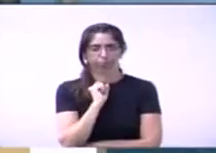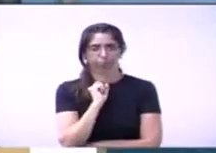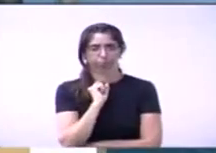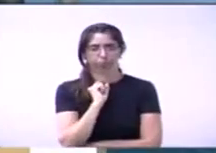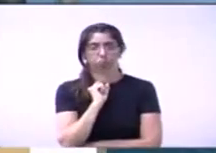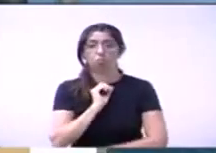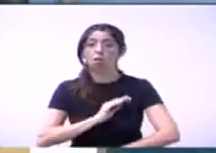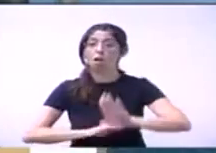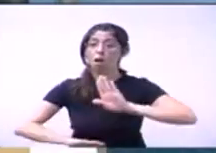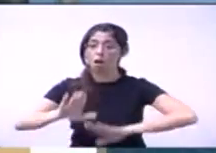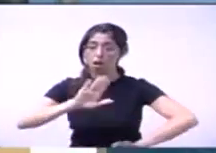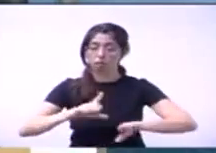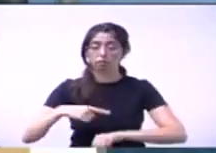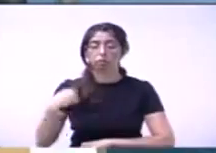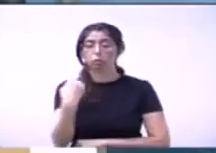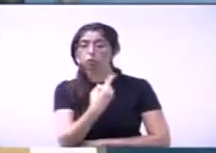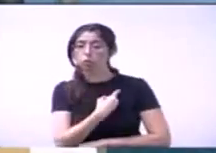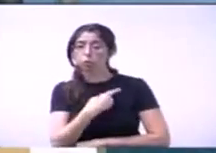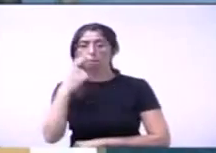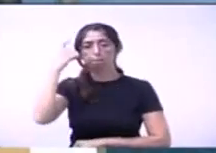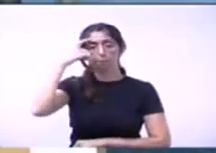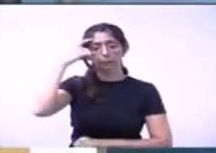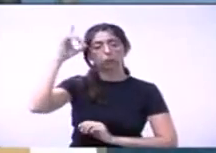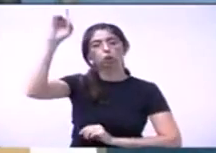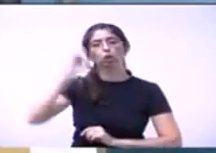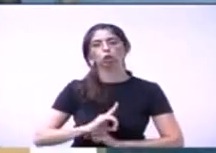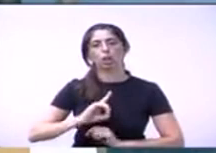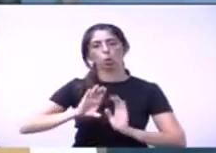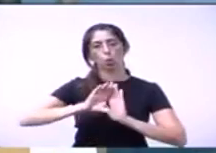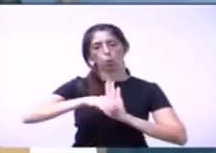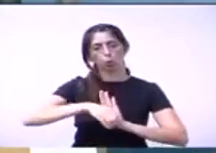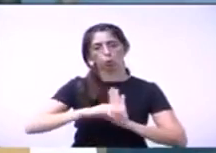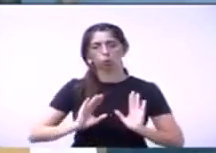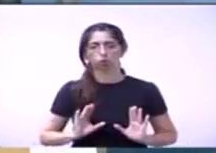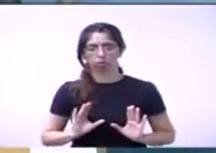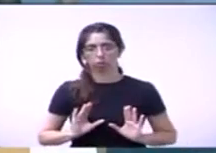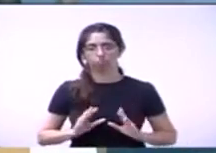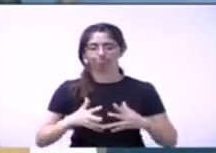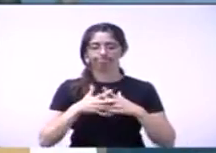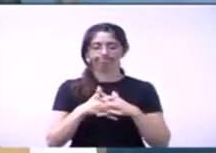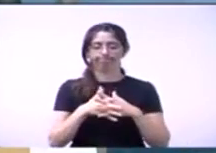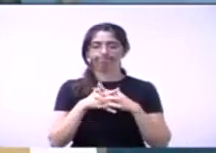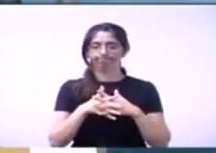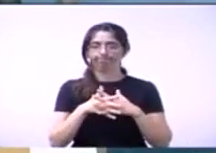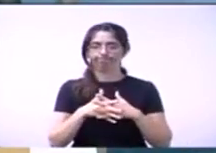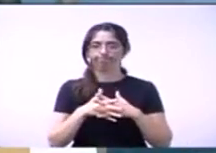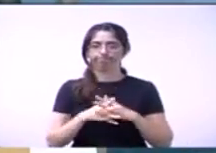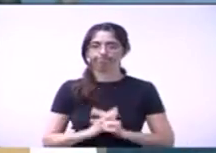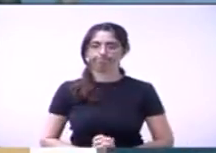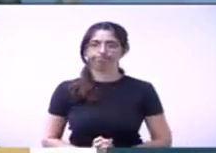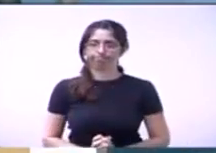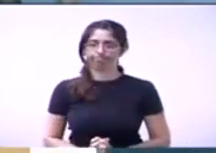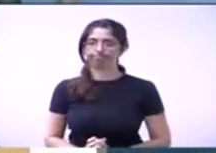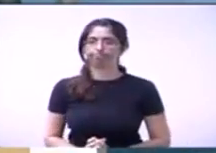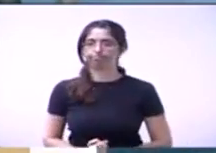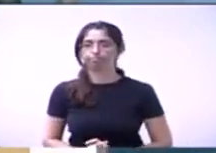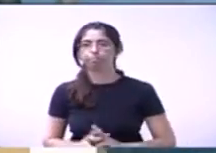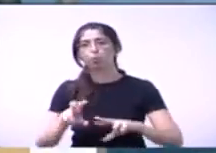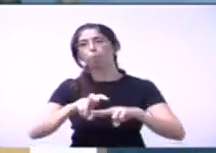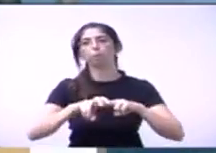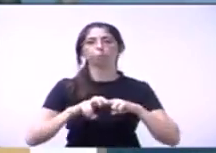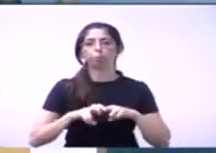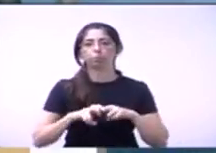vezes, a gente falar de constitucionalidade é algo que acaba sendo muito complicado, Então, eu vou procurar ser